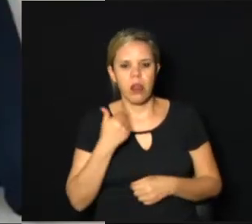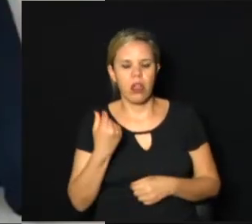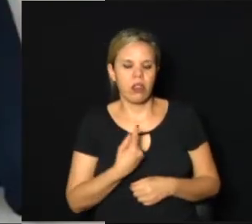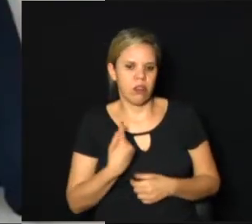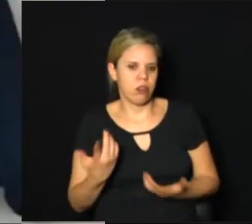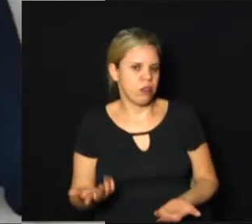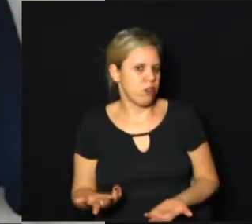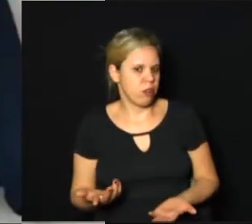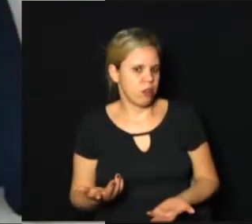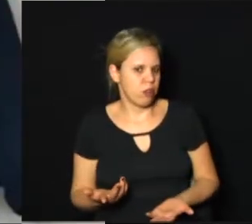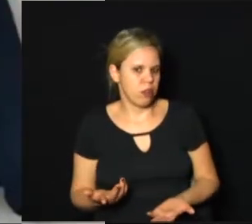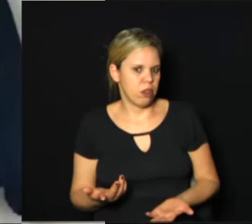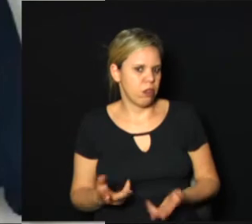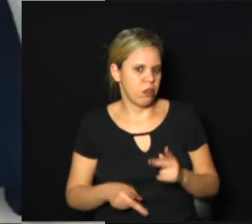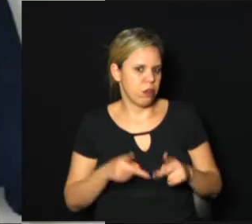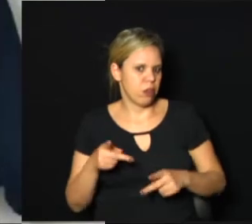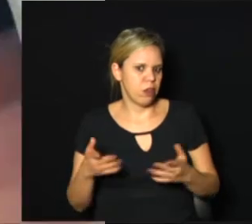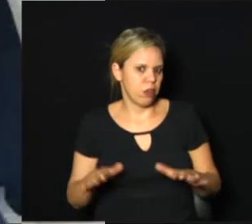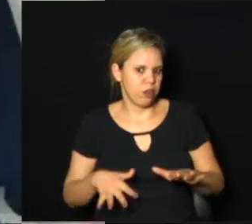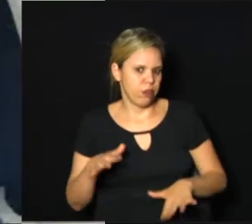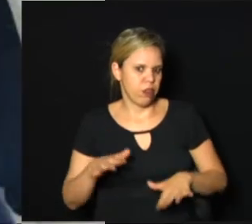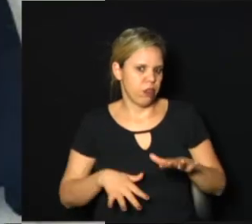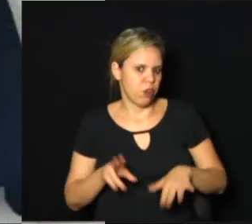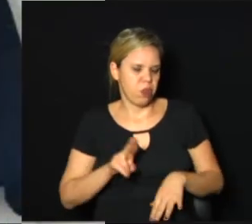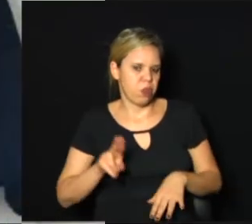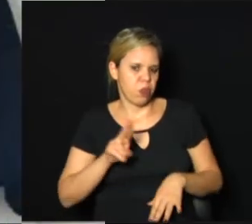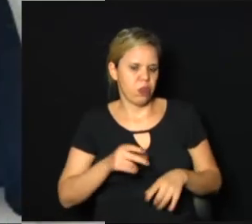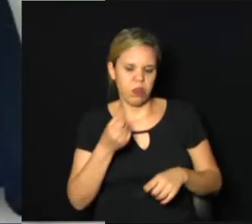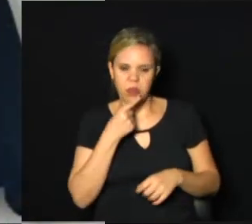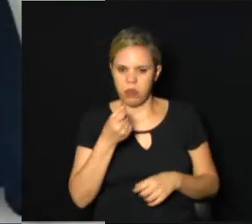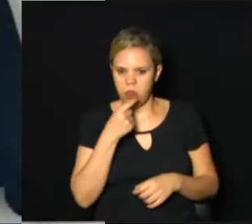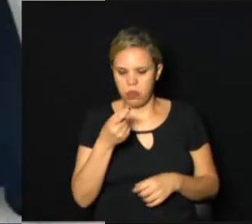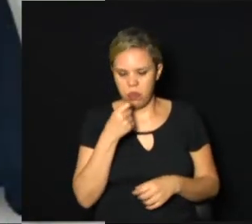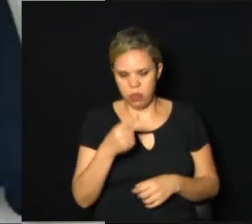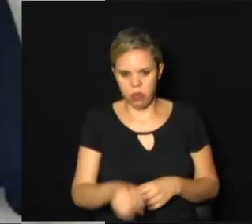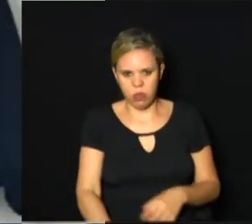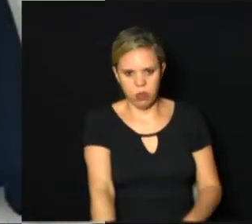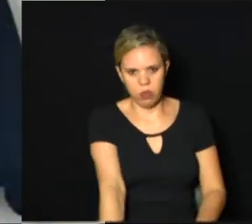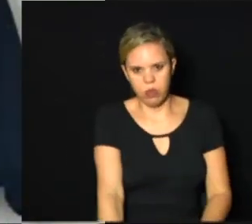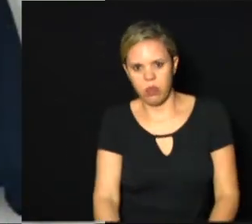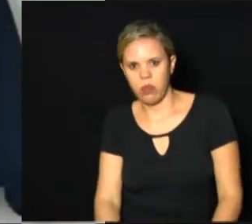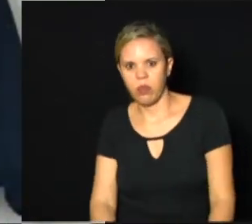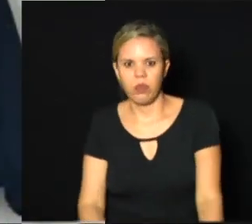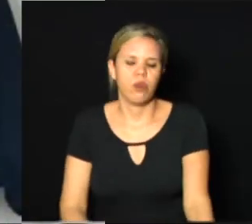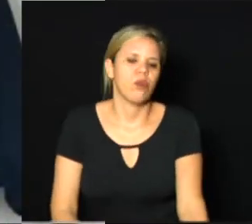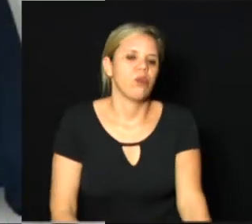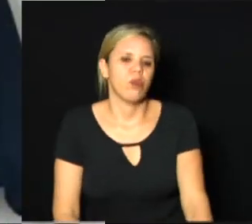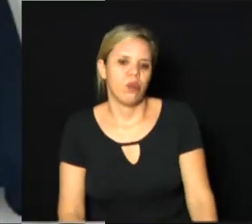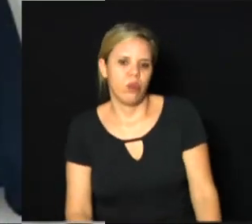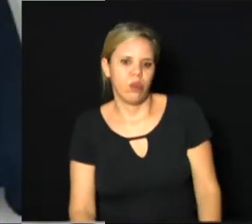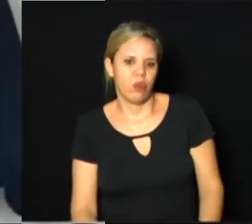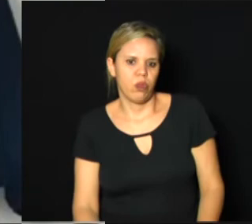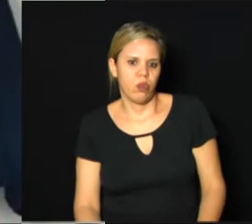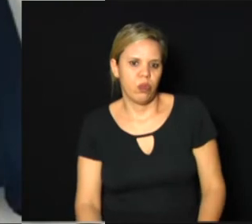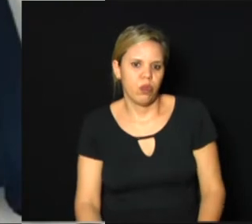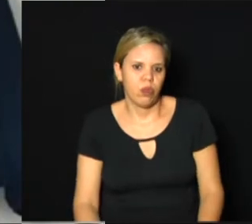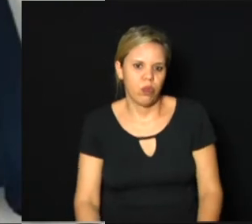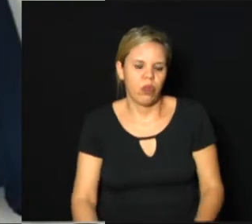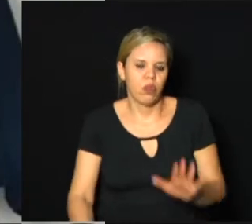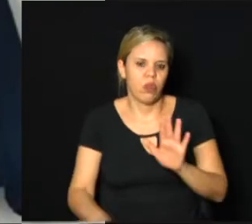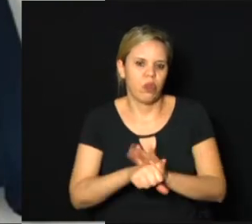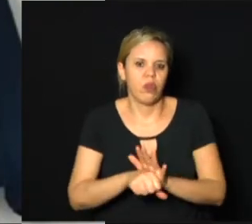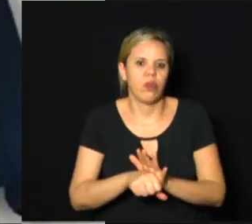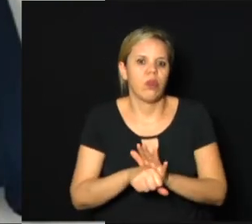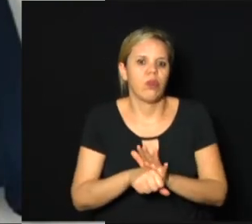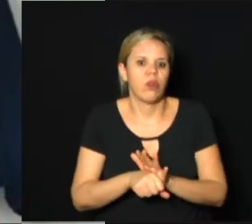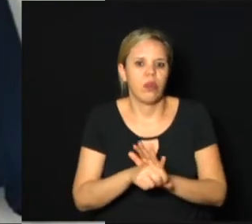sozinho. E aí, as pessoas, às vezes, usam esses medicamentos que são colocados dessa forma tão criminosa